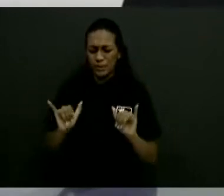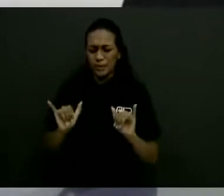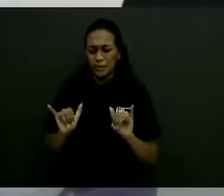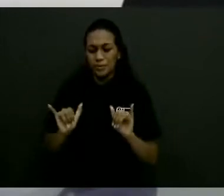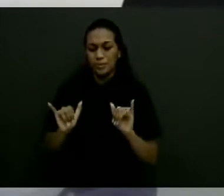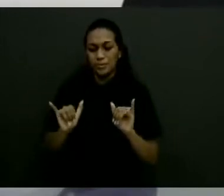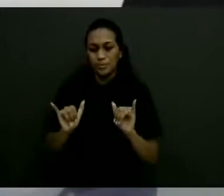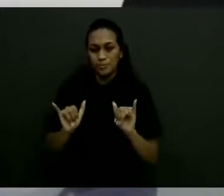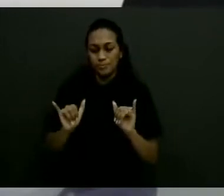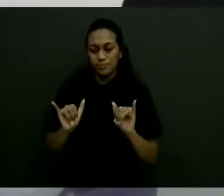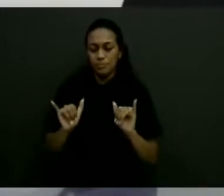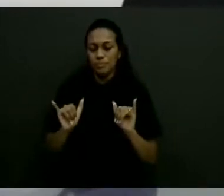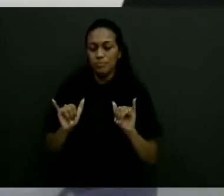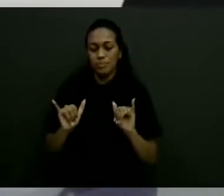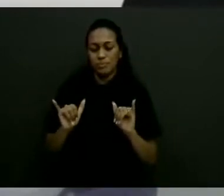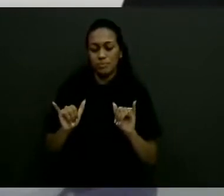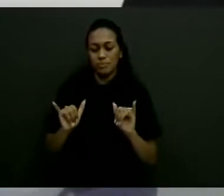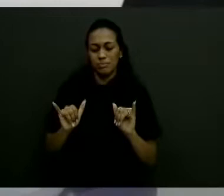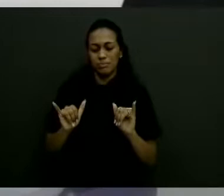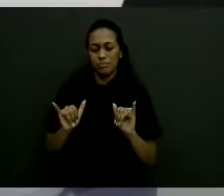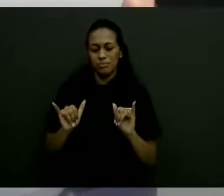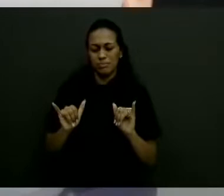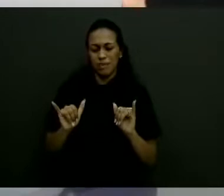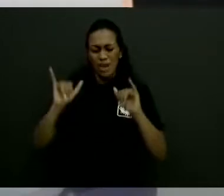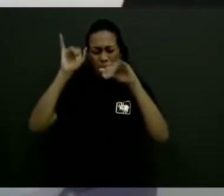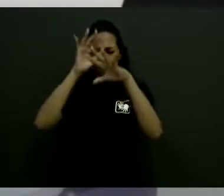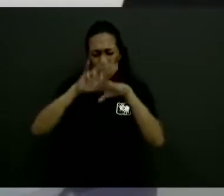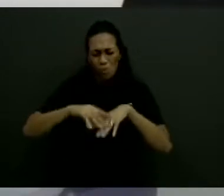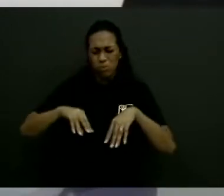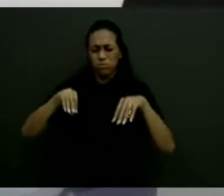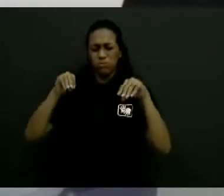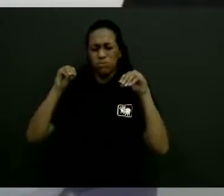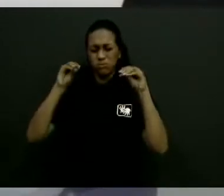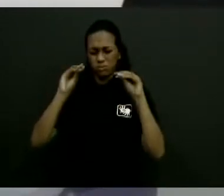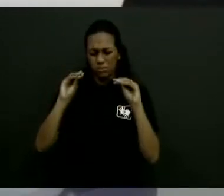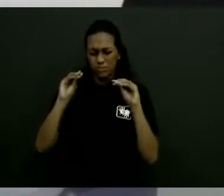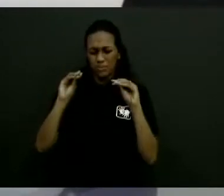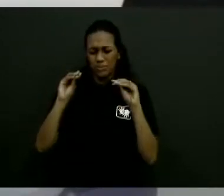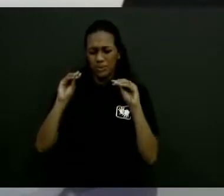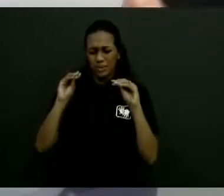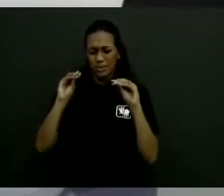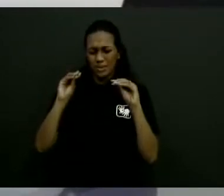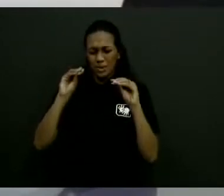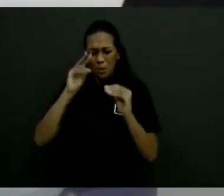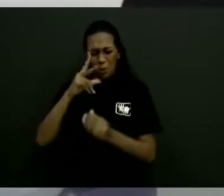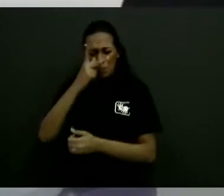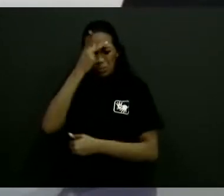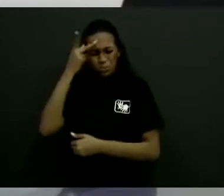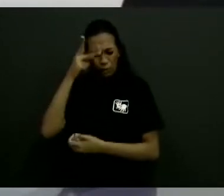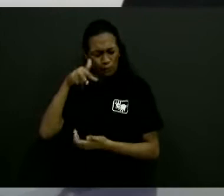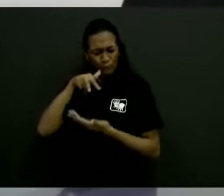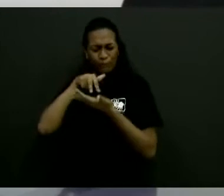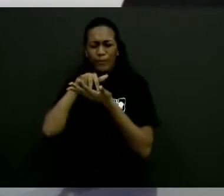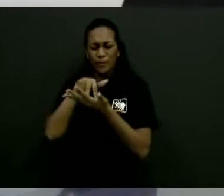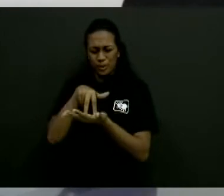our training is reaching is getting now. Que haja cura. We ask you for healing. Que haja fortalecimento. We ask